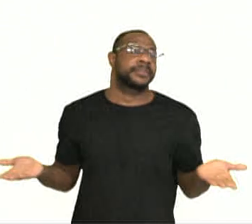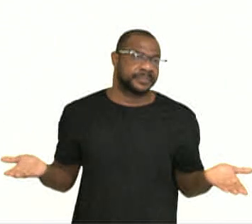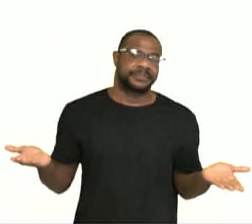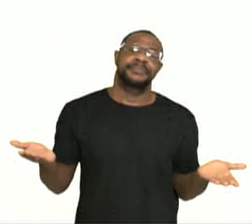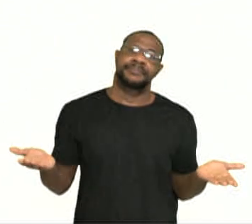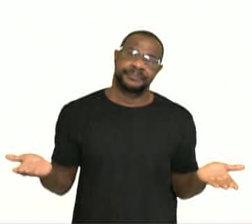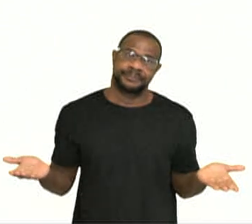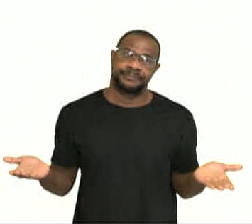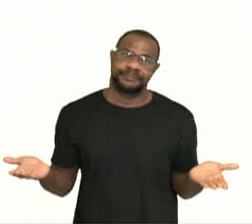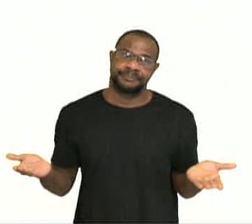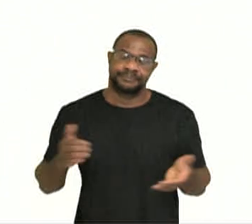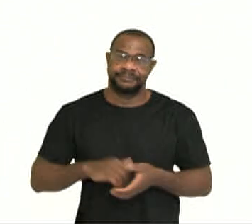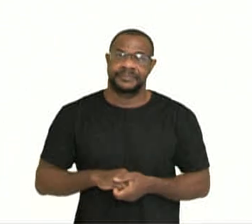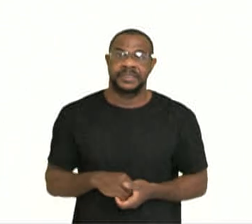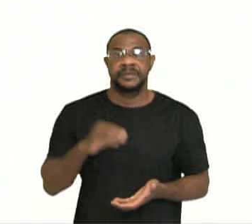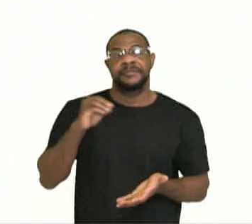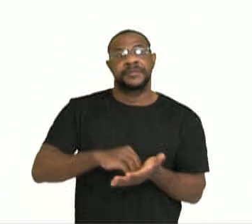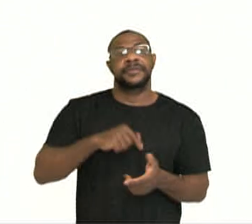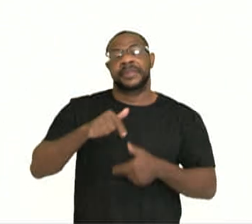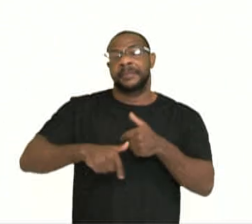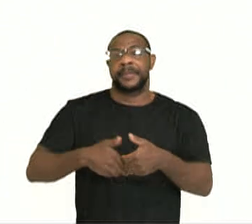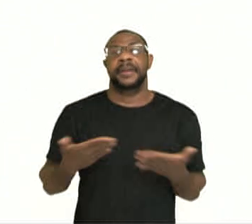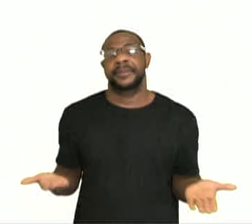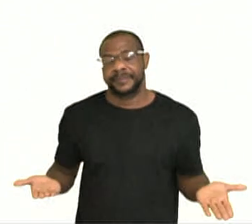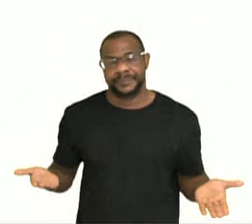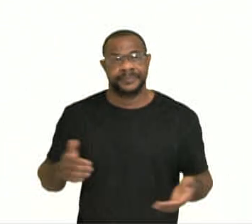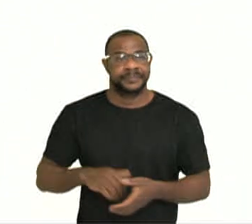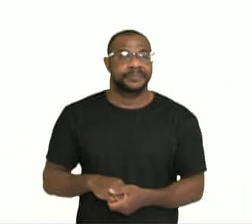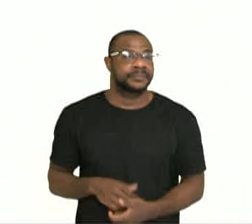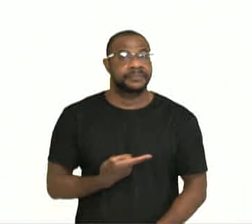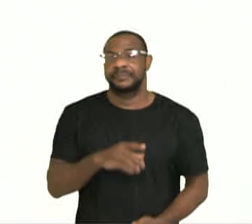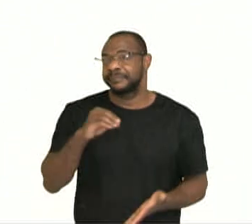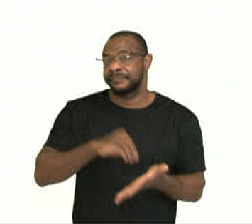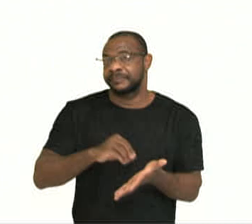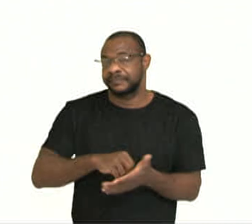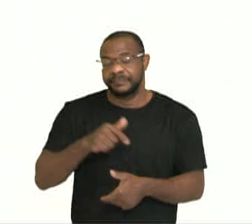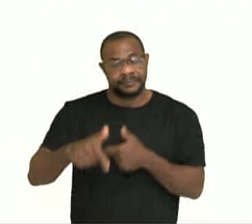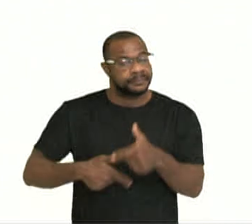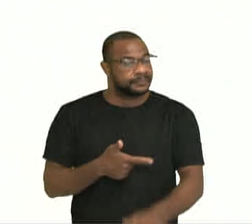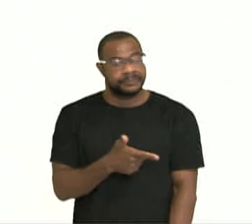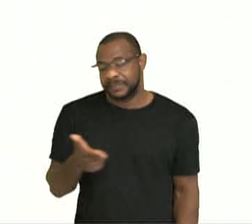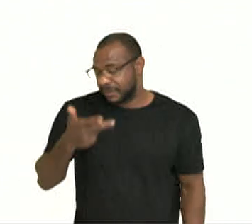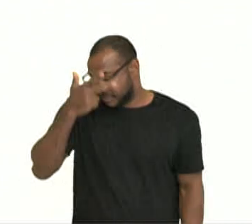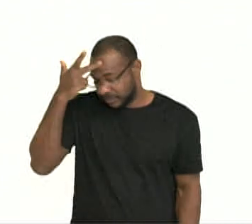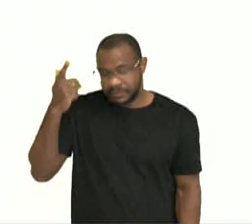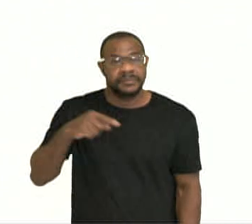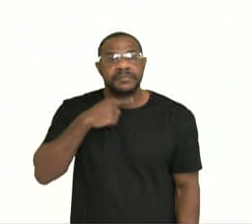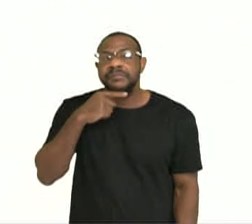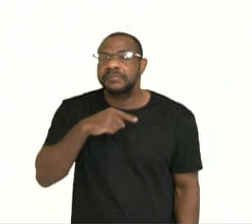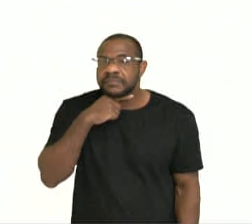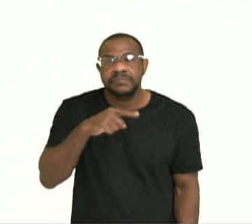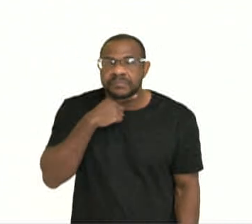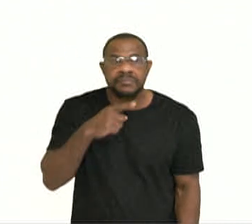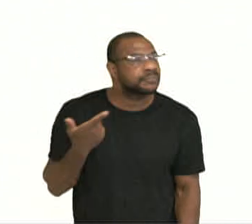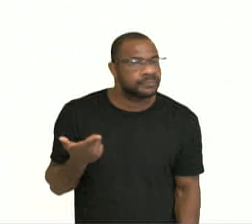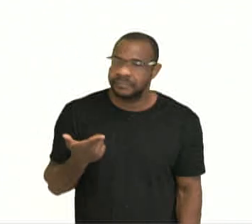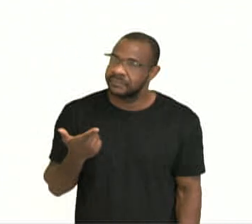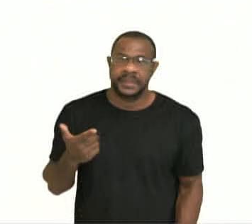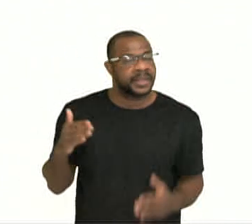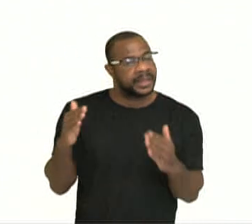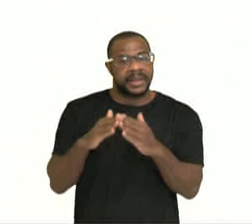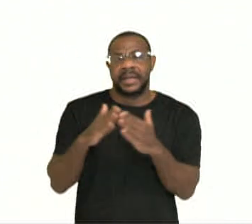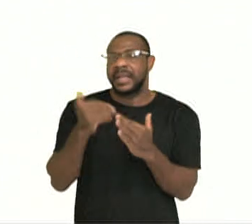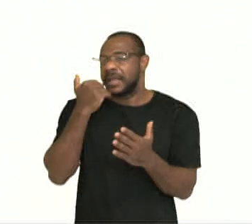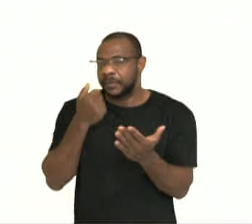cessado a sua renda por falta do trabalho, né? Sem emprego e sem renda, essas pessoas não conseguem abastecer a casa